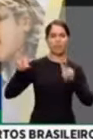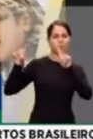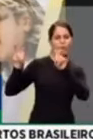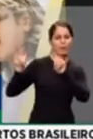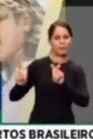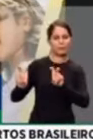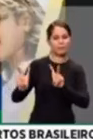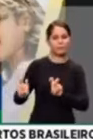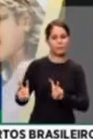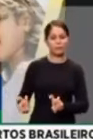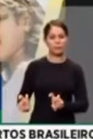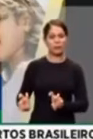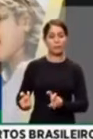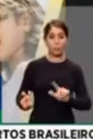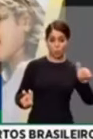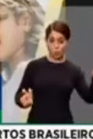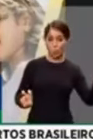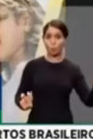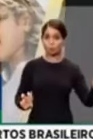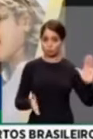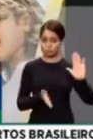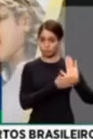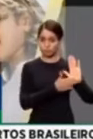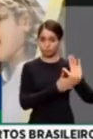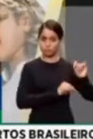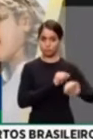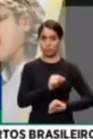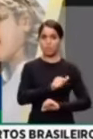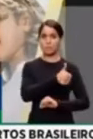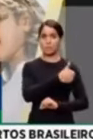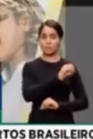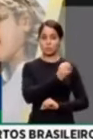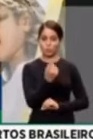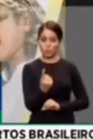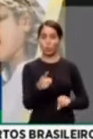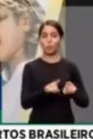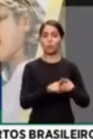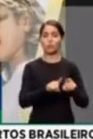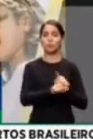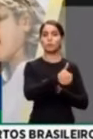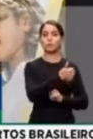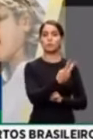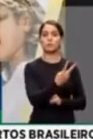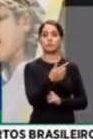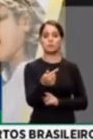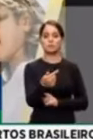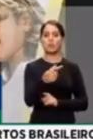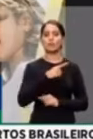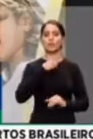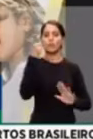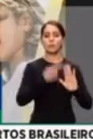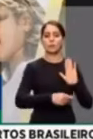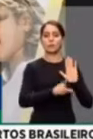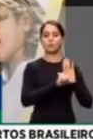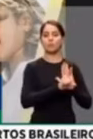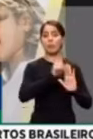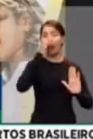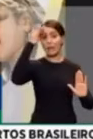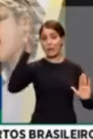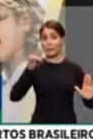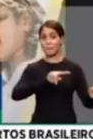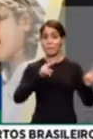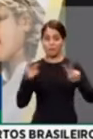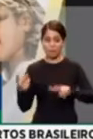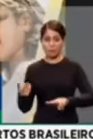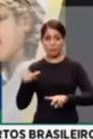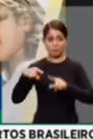a 998 retira de pauta, os 101 e os 137, nós pudéssemos, PLs, transferir para amanhã, e